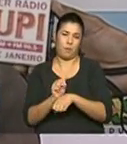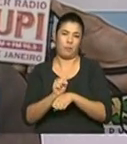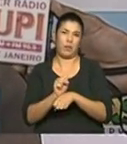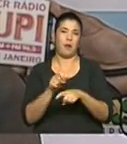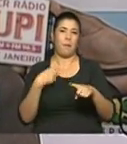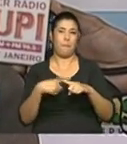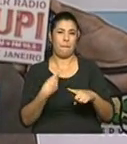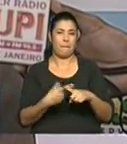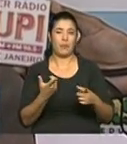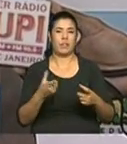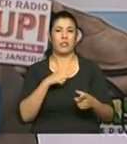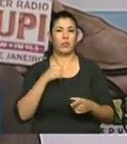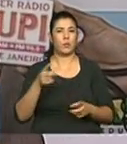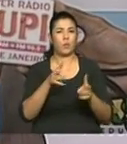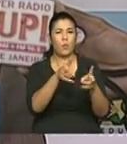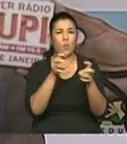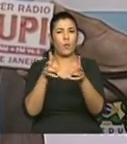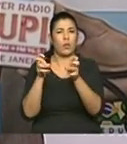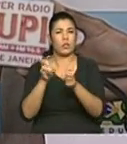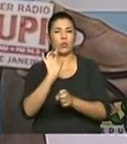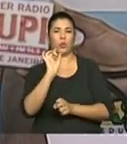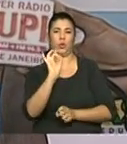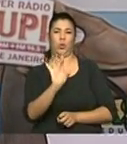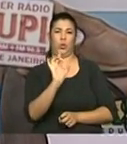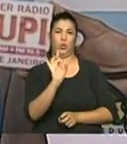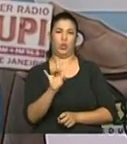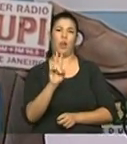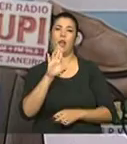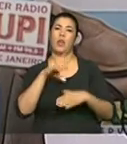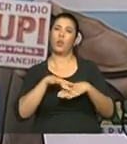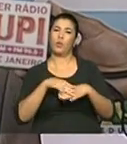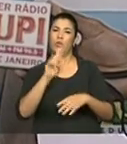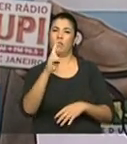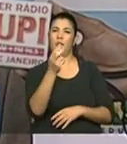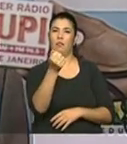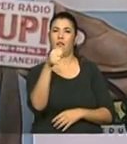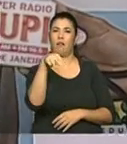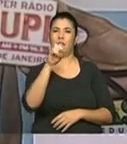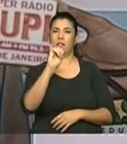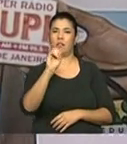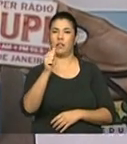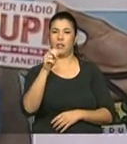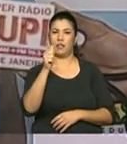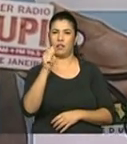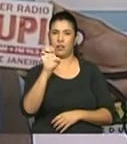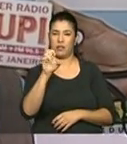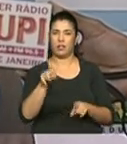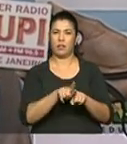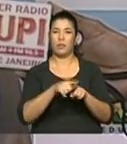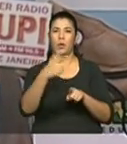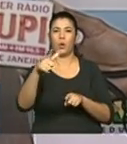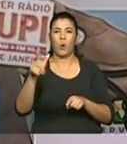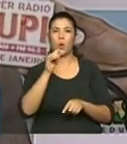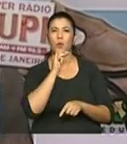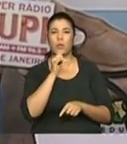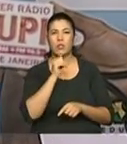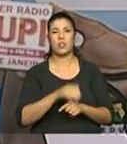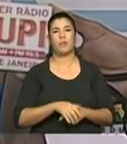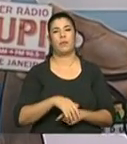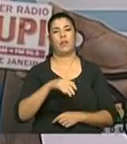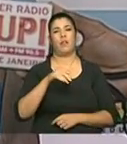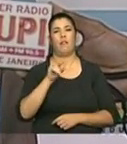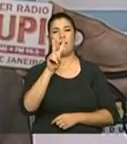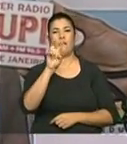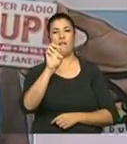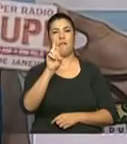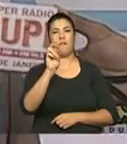também nós também não identificamos apenas a hanseníase. É um trabalho que envolve também outras doenças negligenciadas, como são as parasitoses